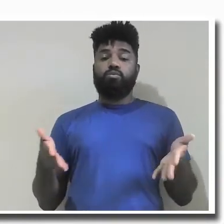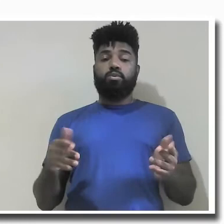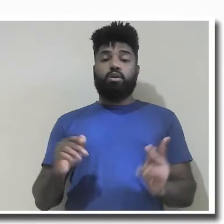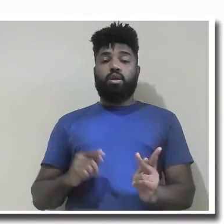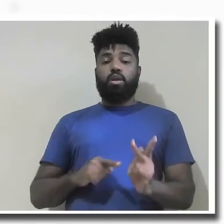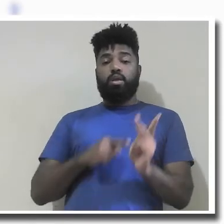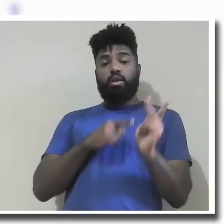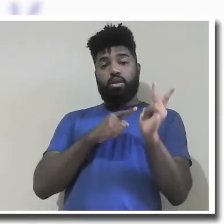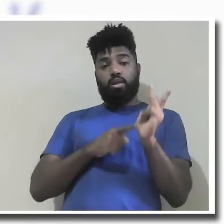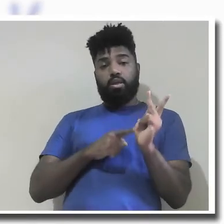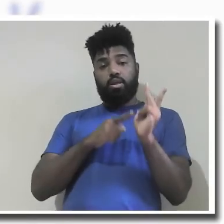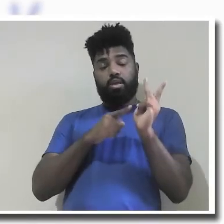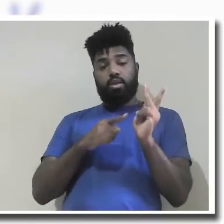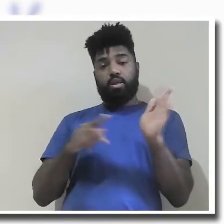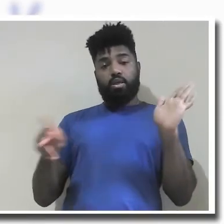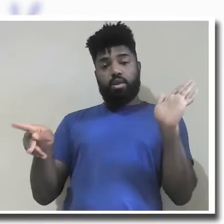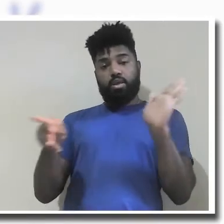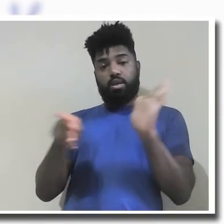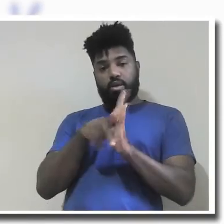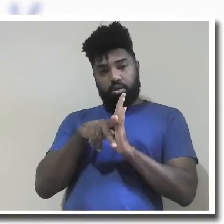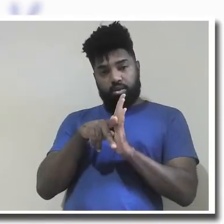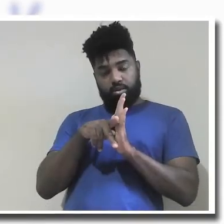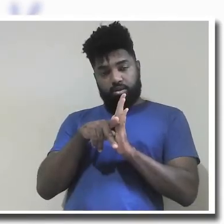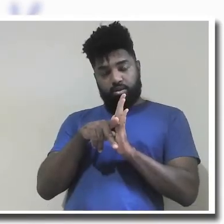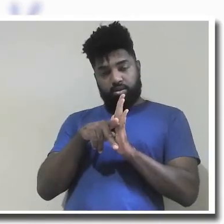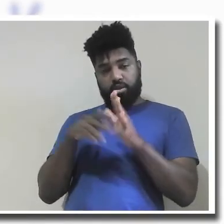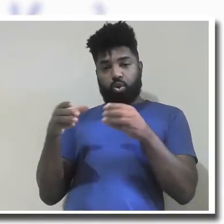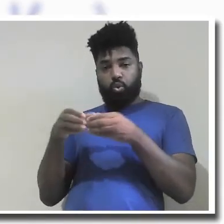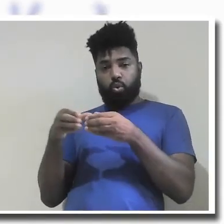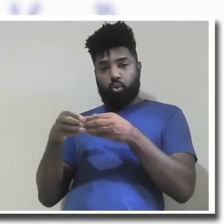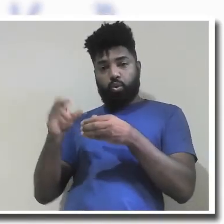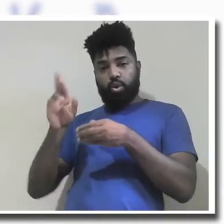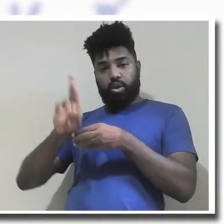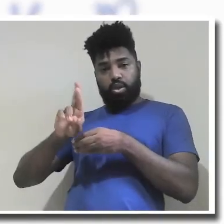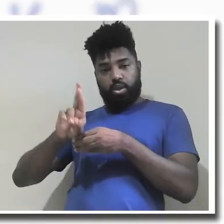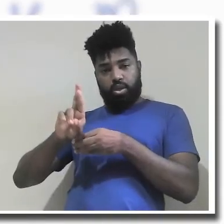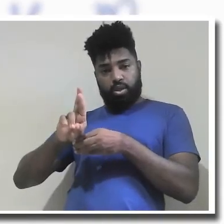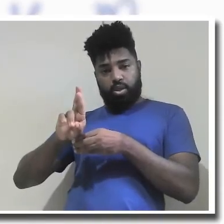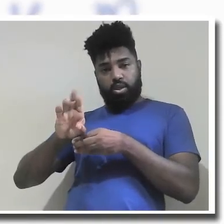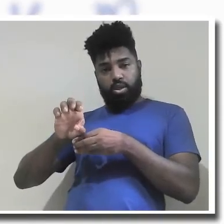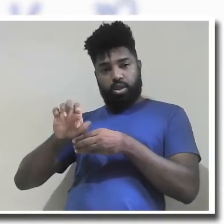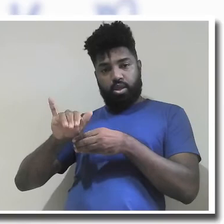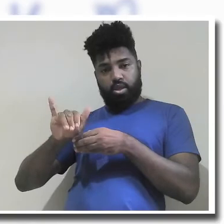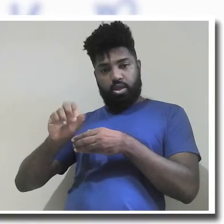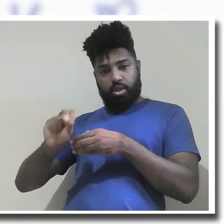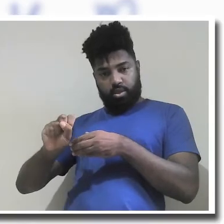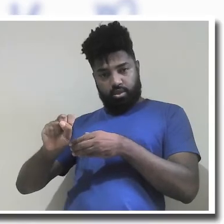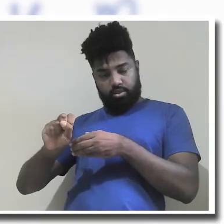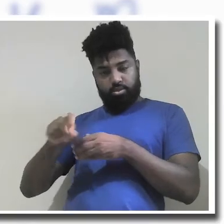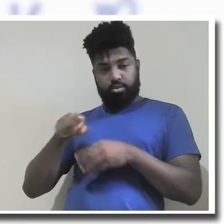k pertencente aos reais. Este símbolo aqui